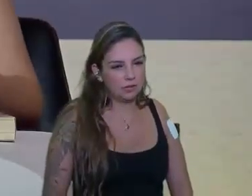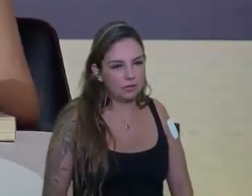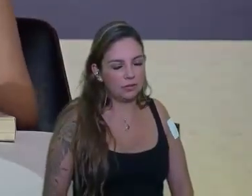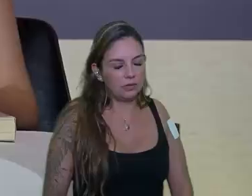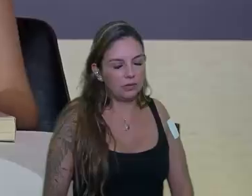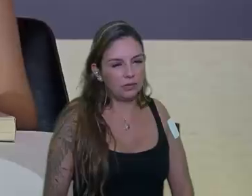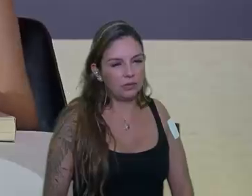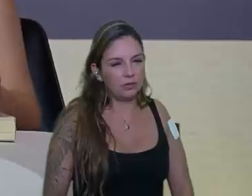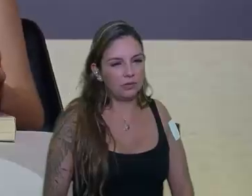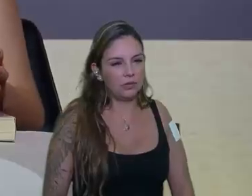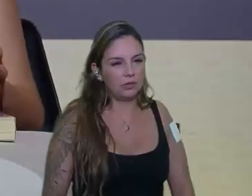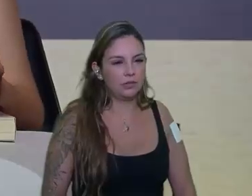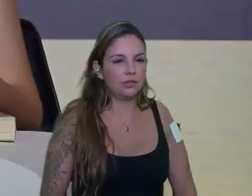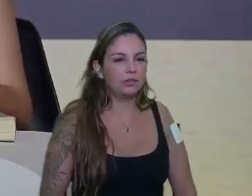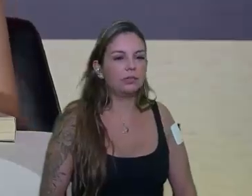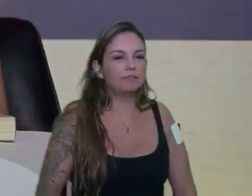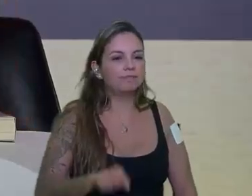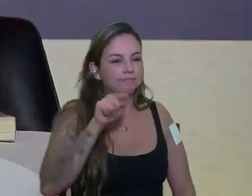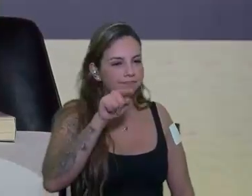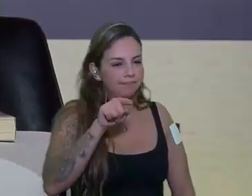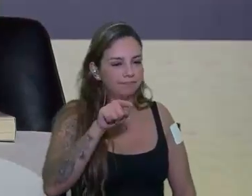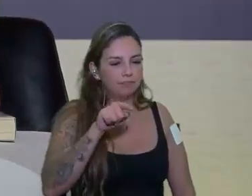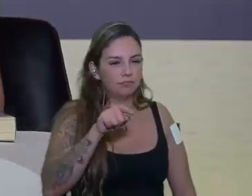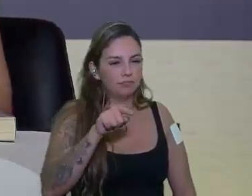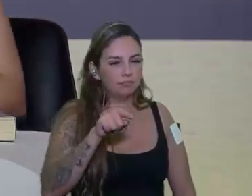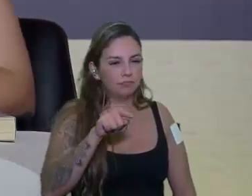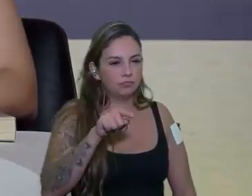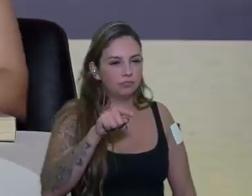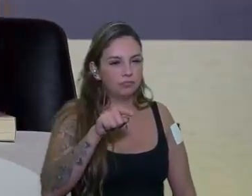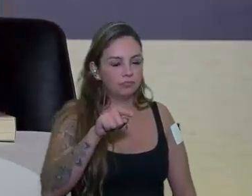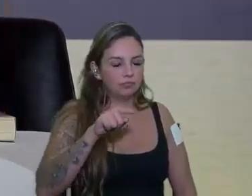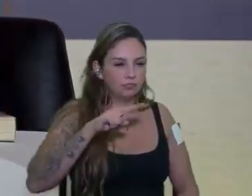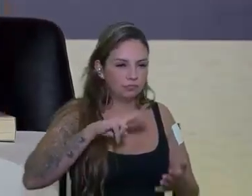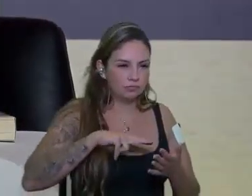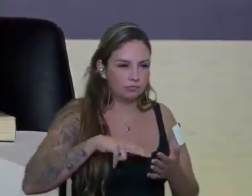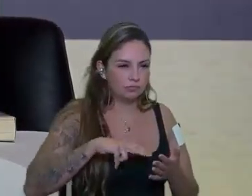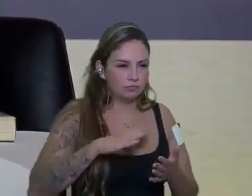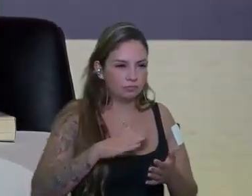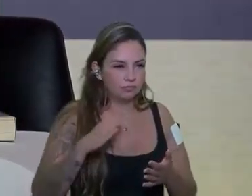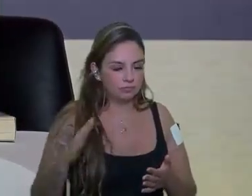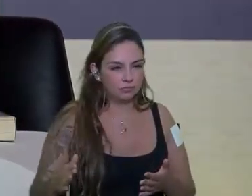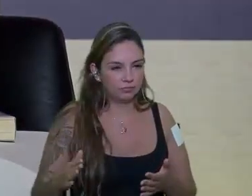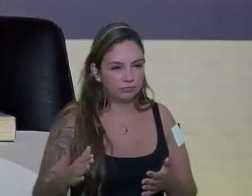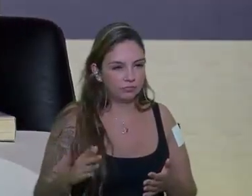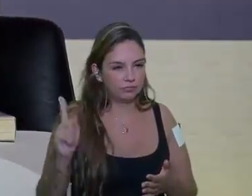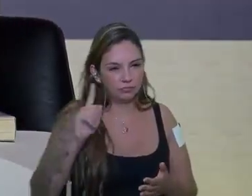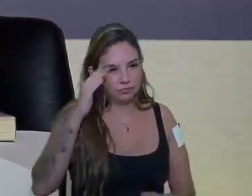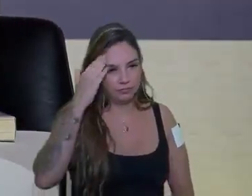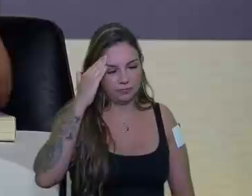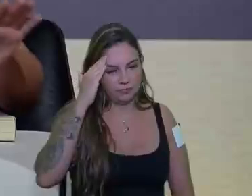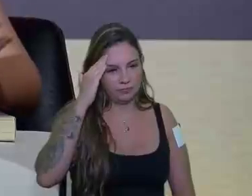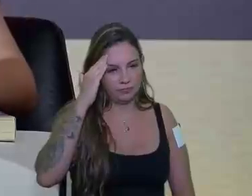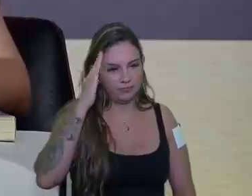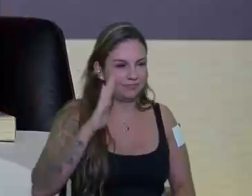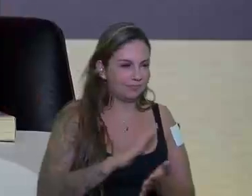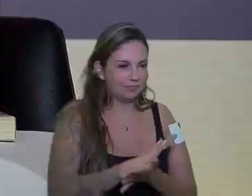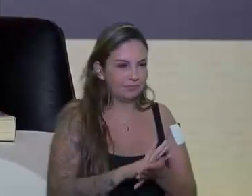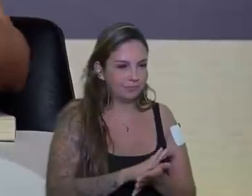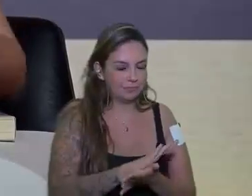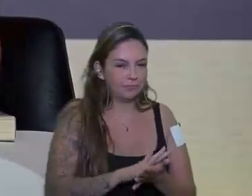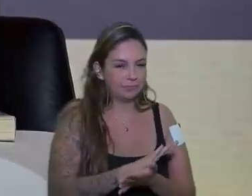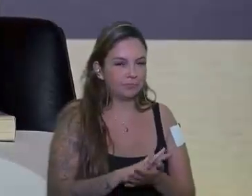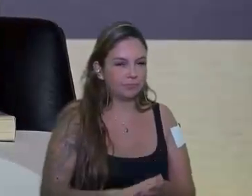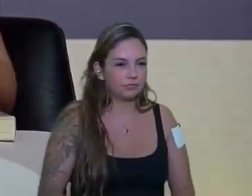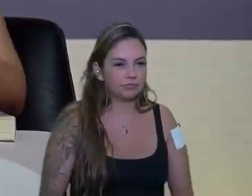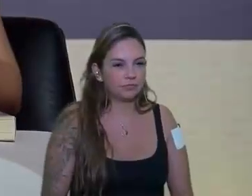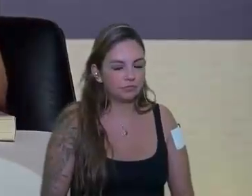assim, se você lê um trecho de Fernando Pessoa e não entende nada, patavinas,